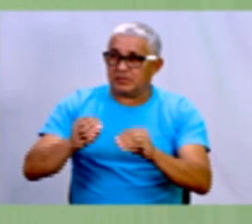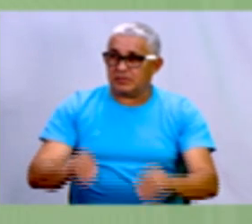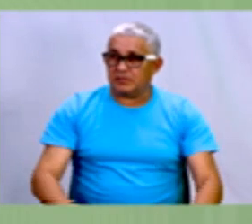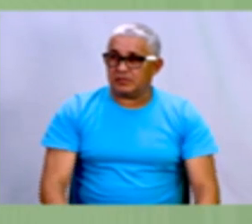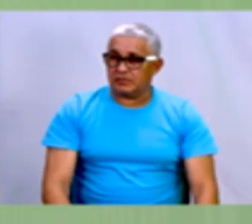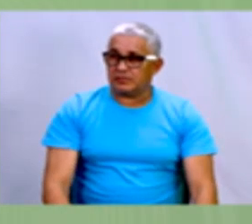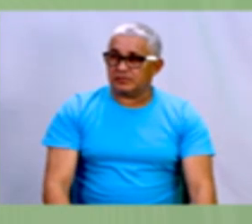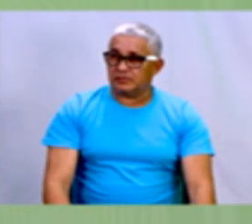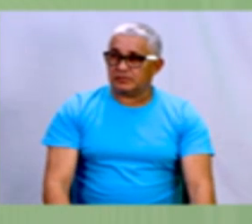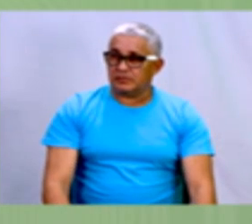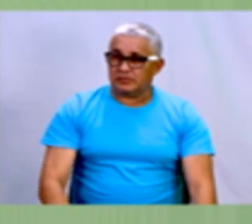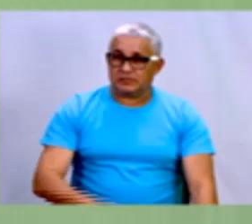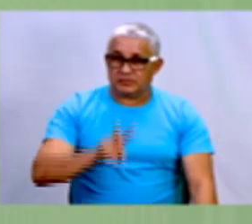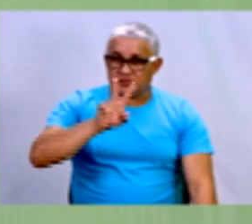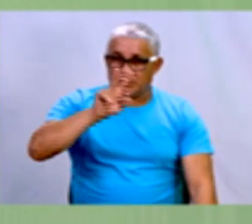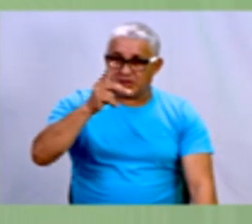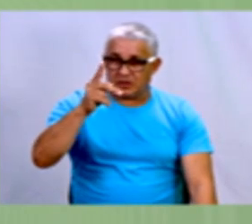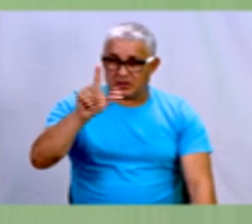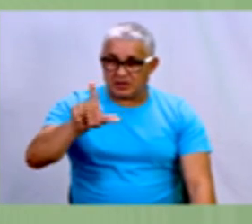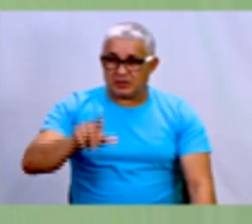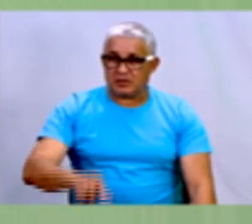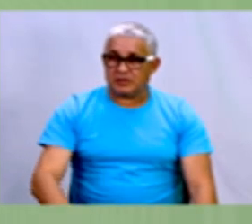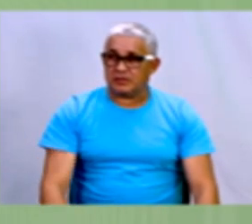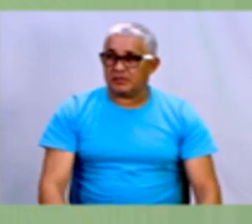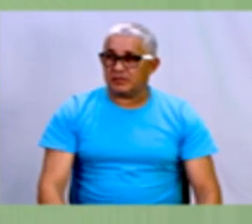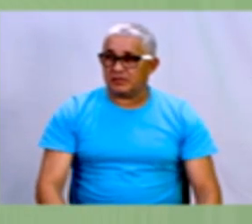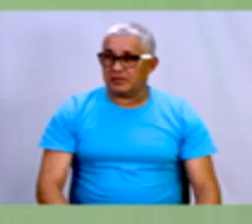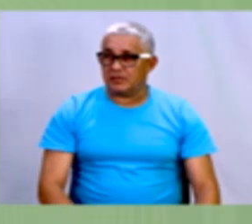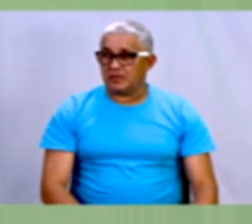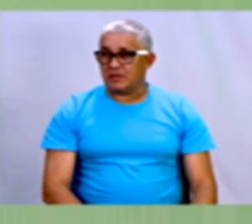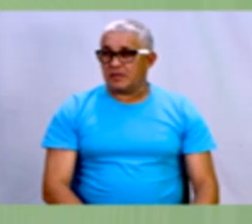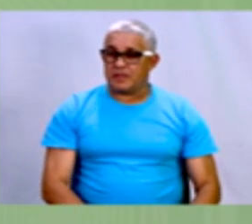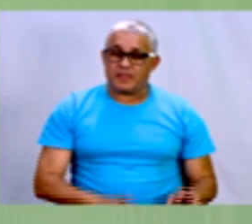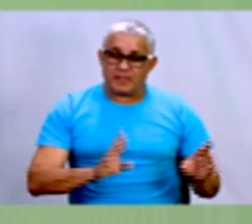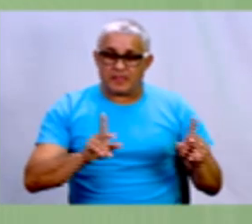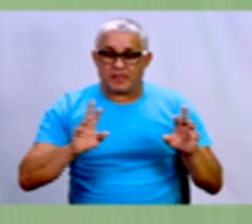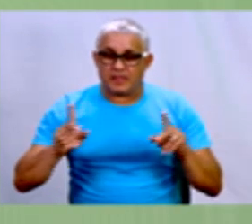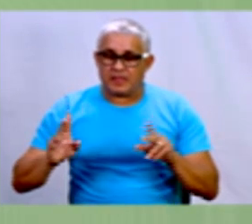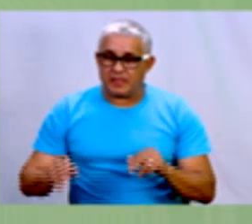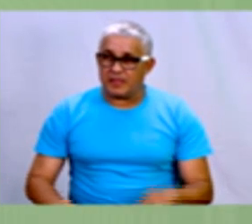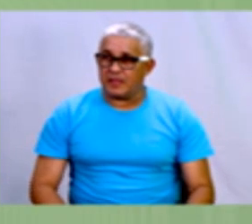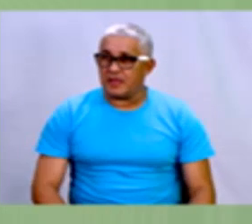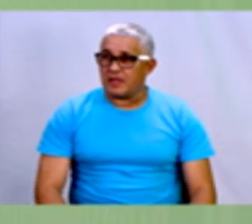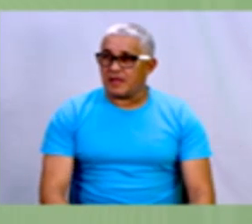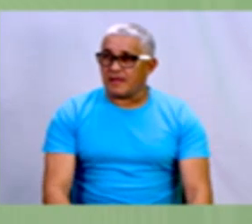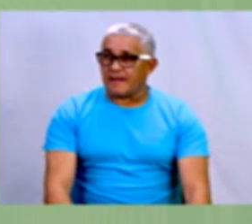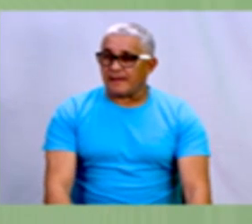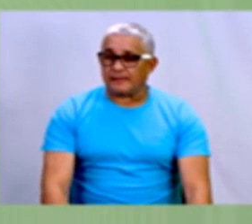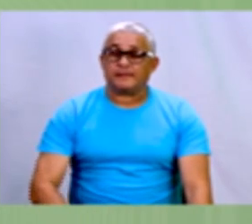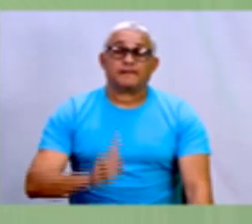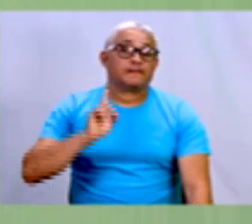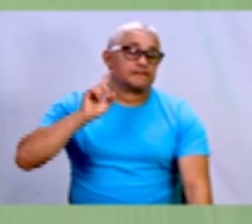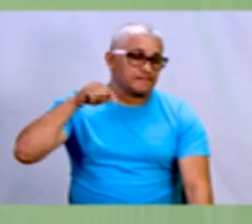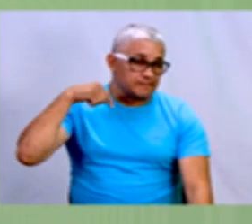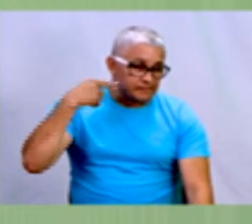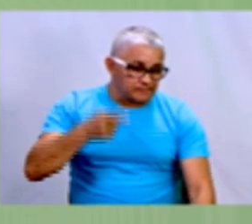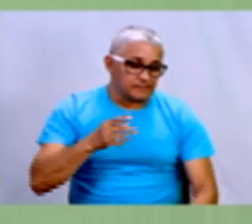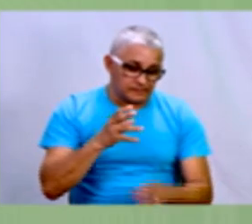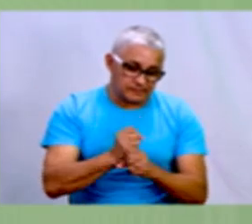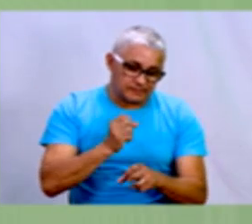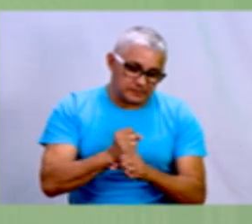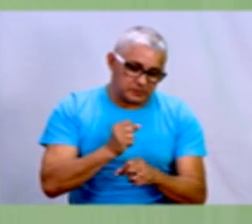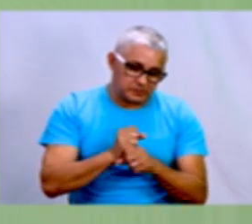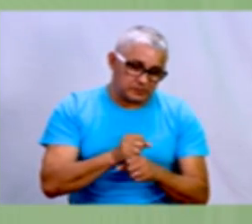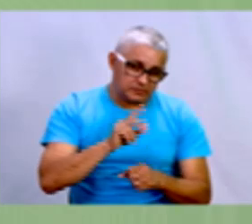trazer todos os valores projetados nas diferentes parcelas para o valor presente. Após calculado o valor presente